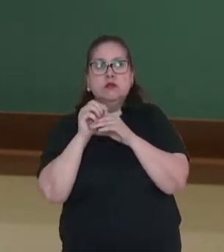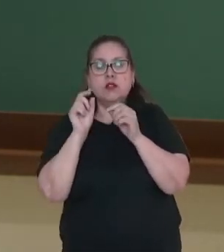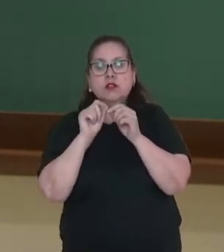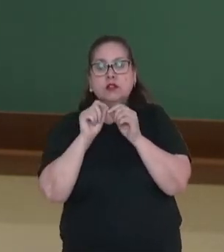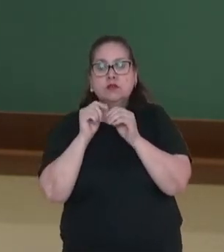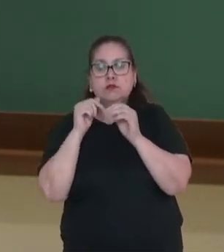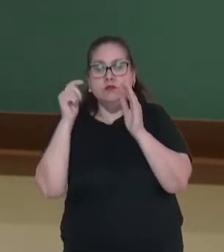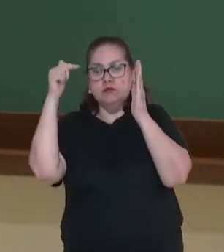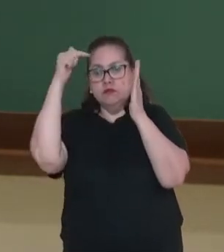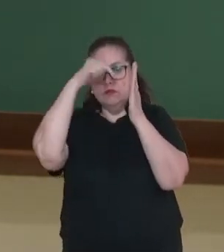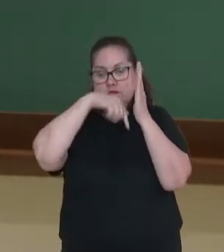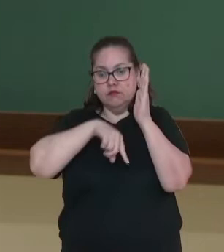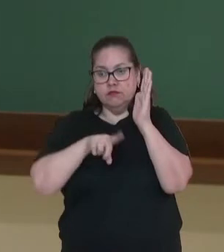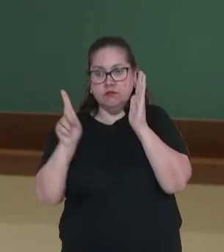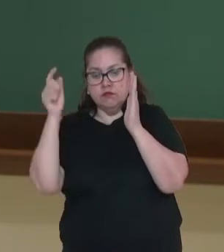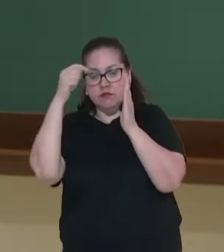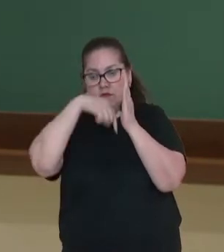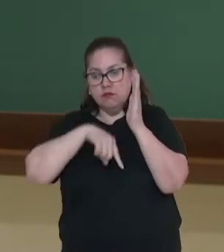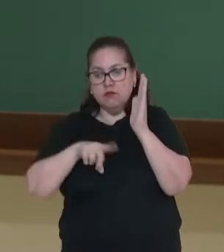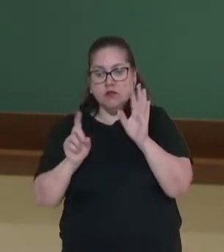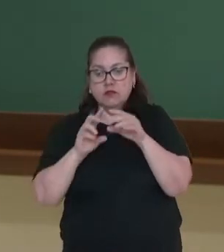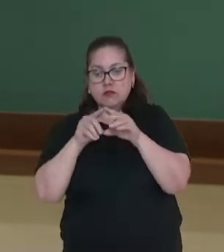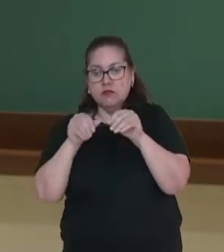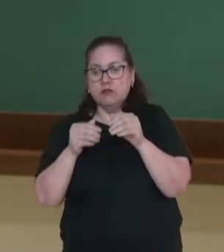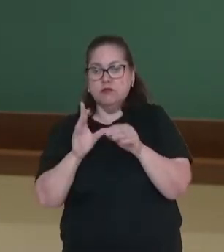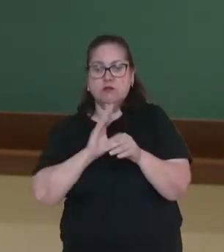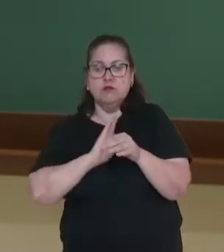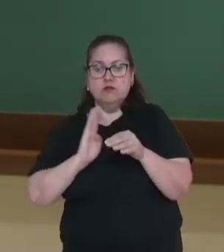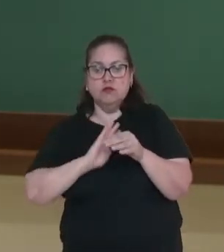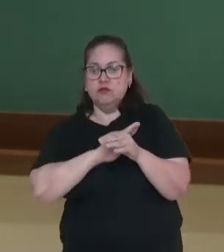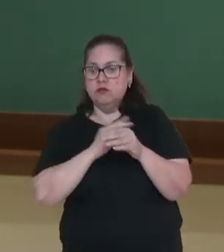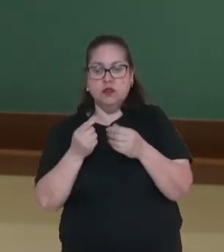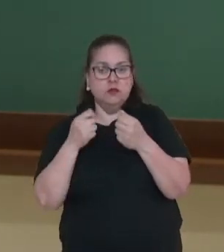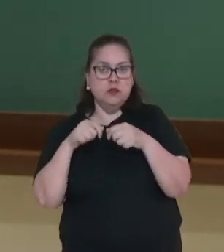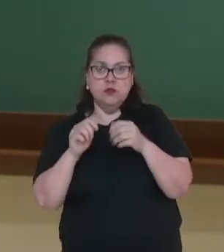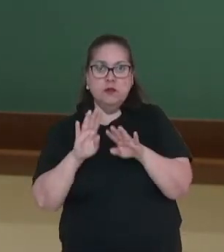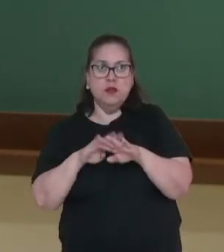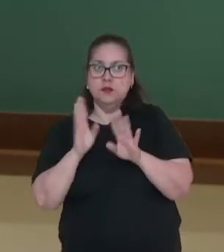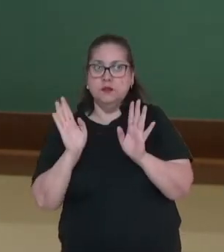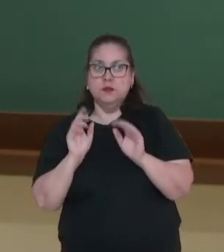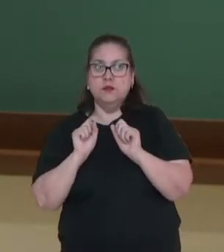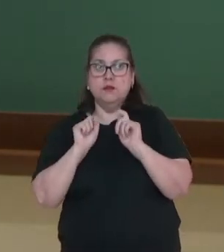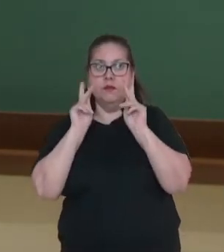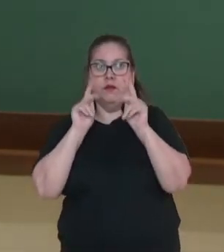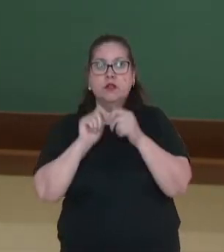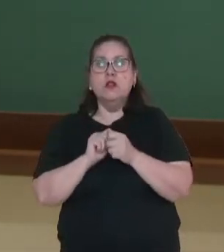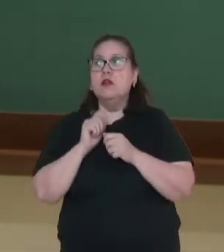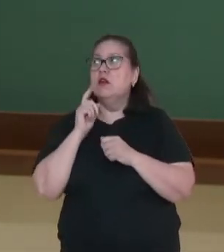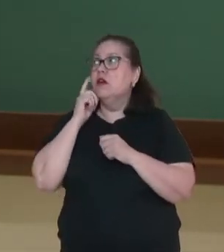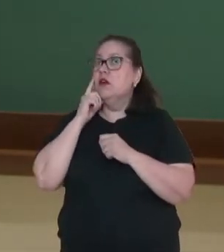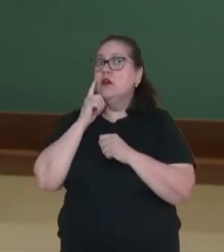a fotossíntese. E daí essa reserva nutritiva não vai mais ser necessária. Ok?